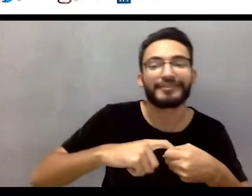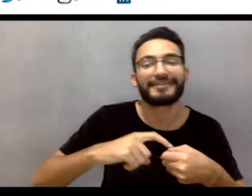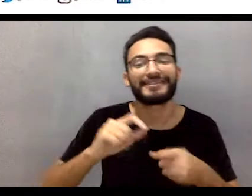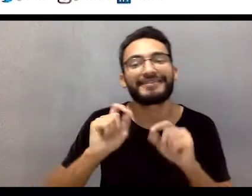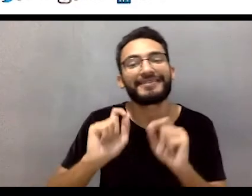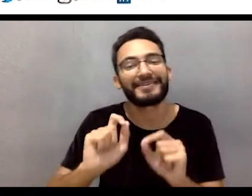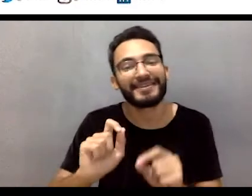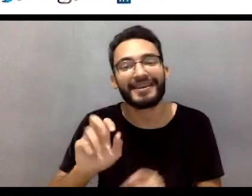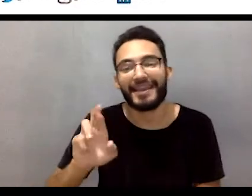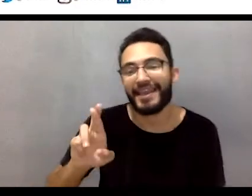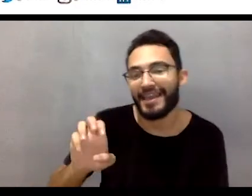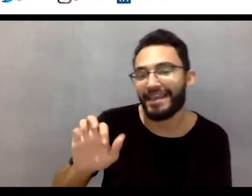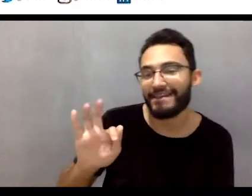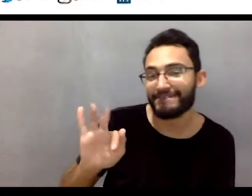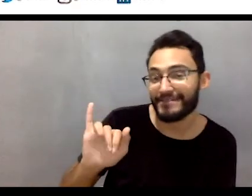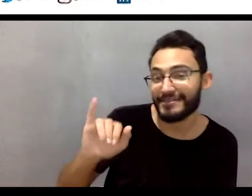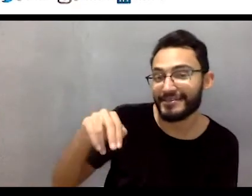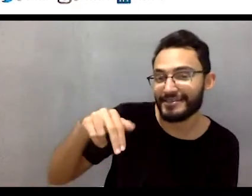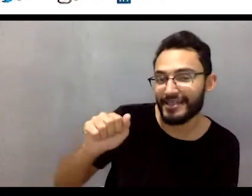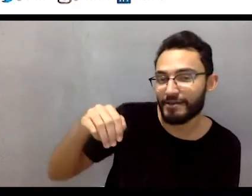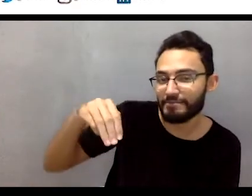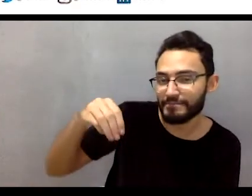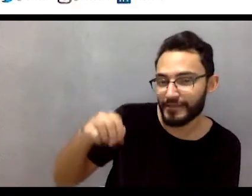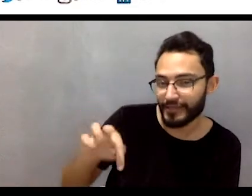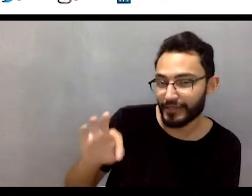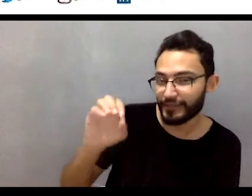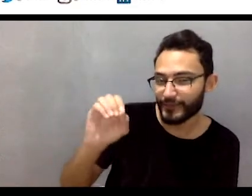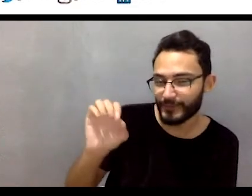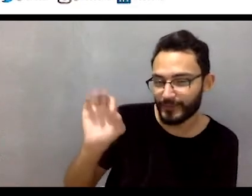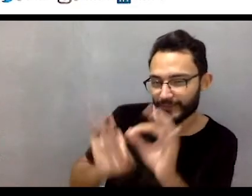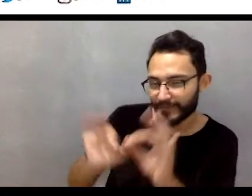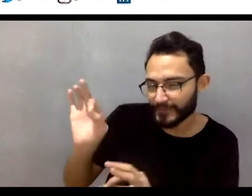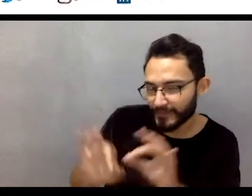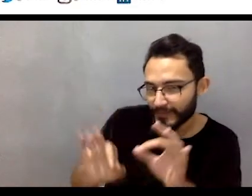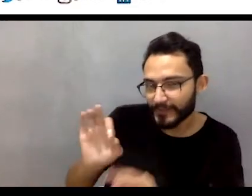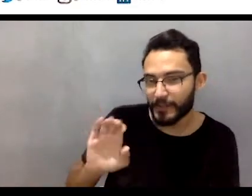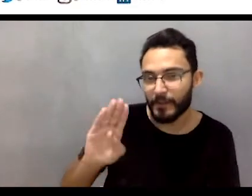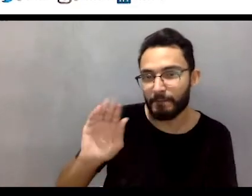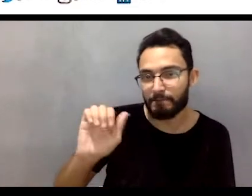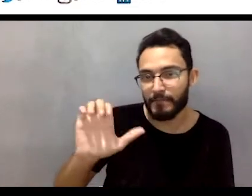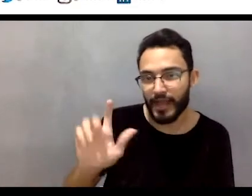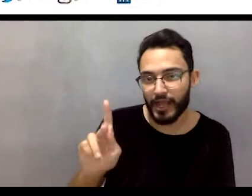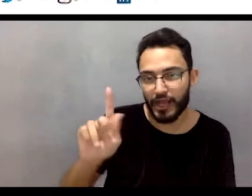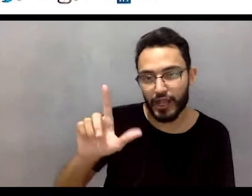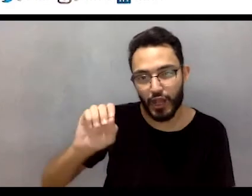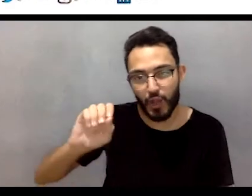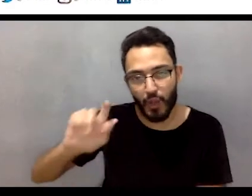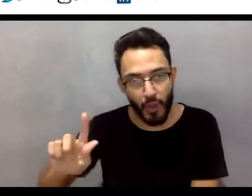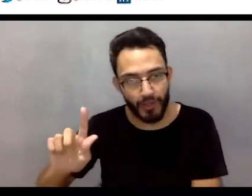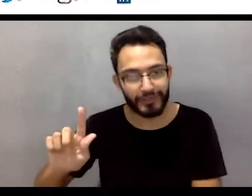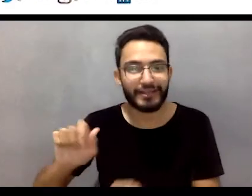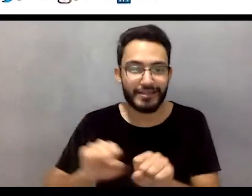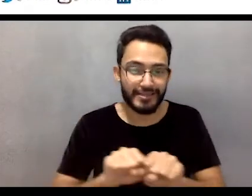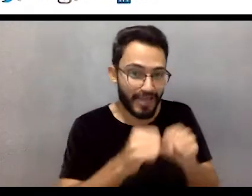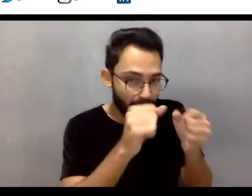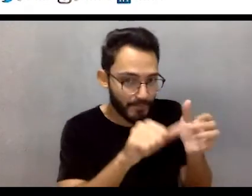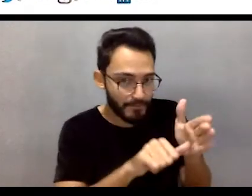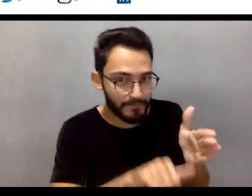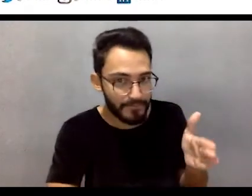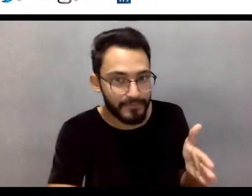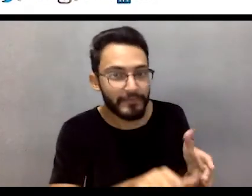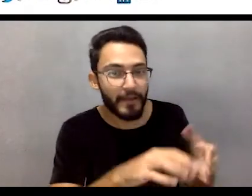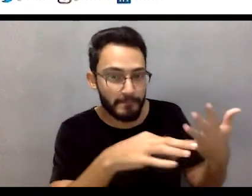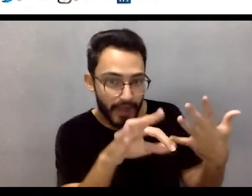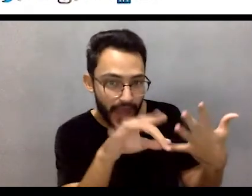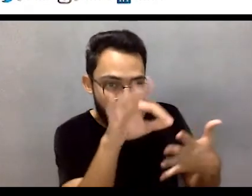volta para o refinamento, começa a olhar o backlog, quebra isso na planning em tarefas e vai fazendo